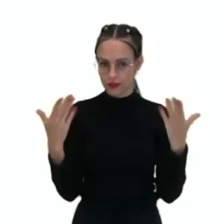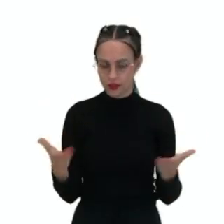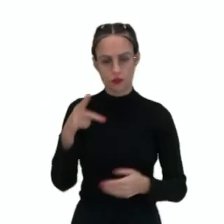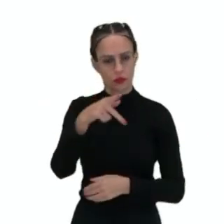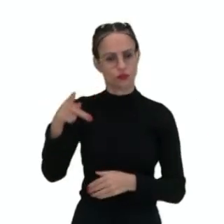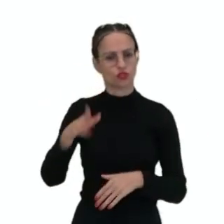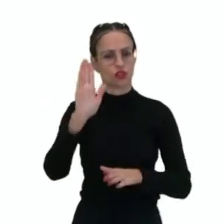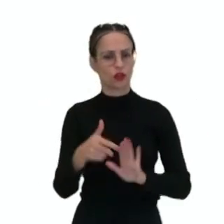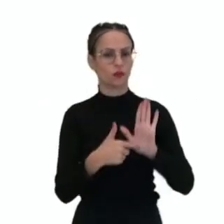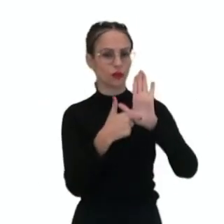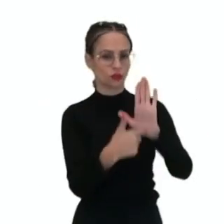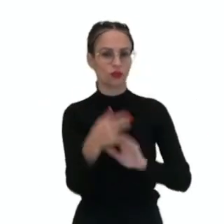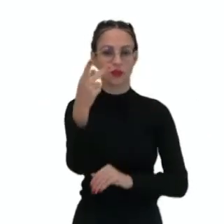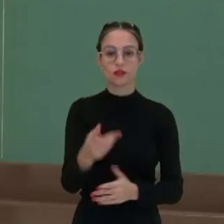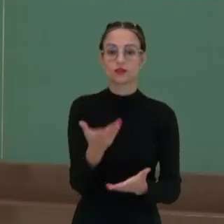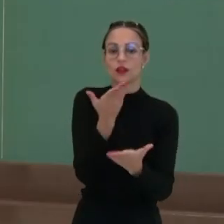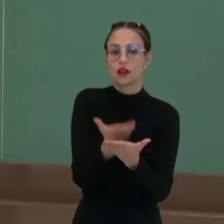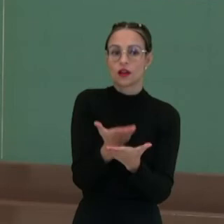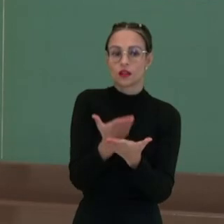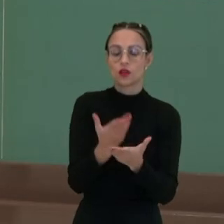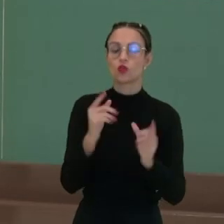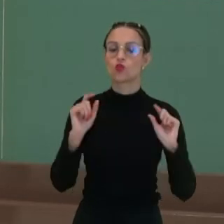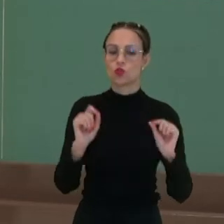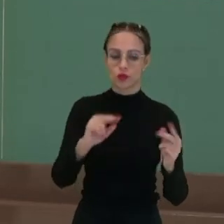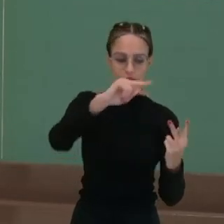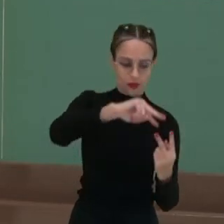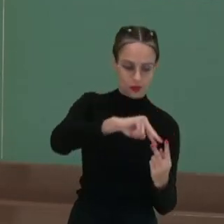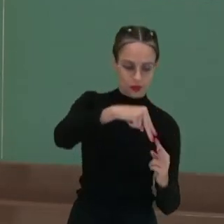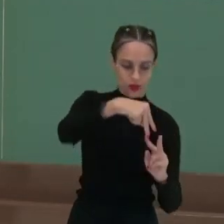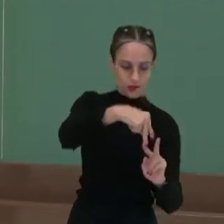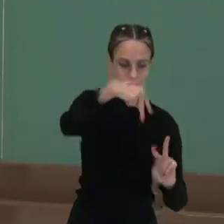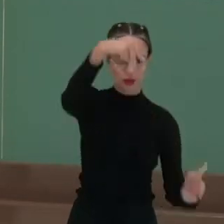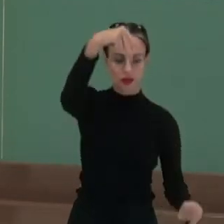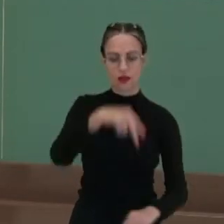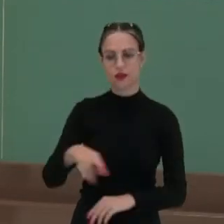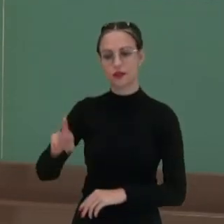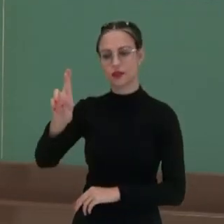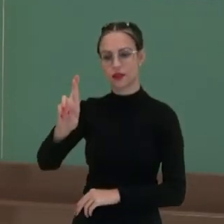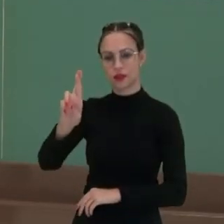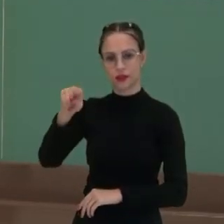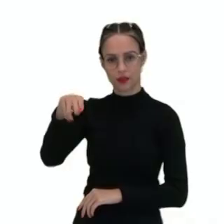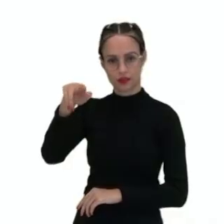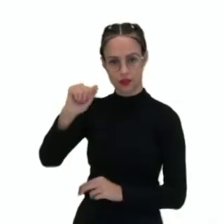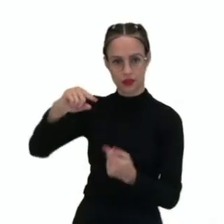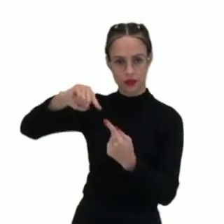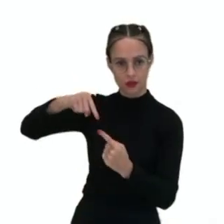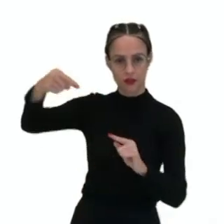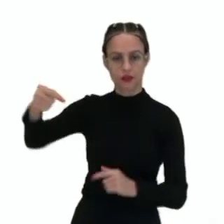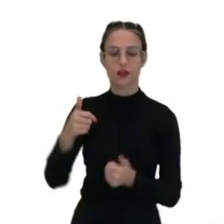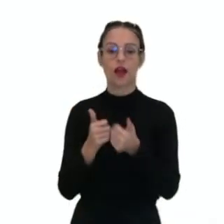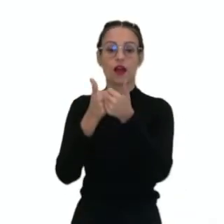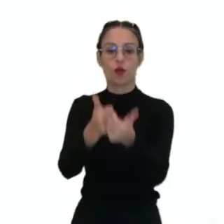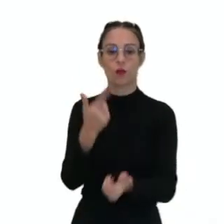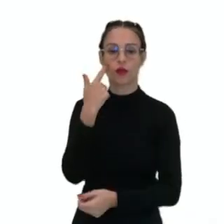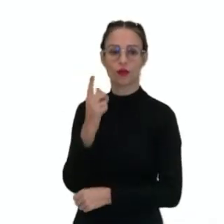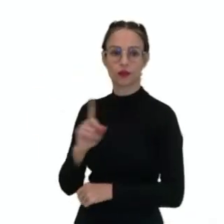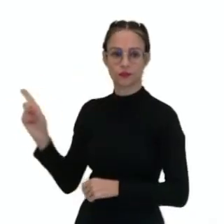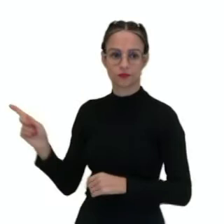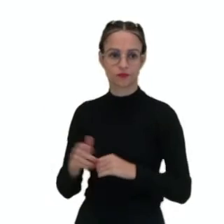professora apresentou nesta aula entre DNA e RNA. Acompanhem